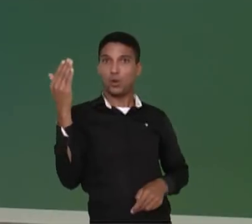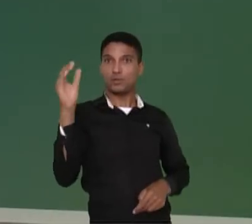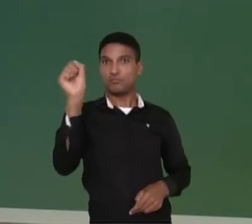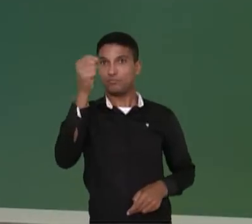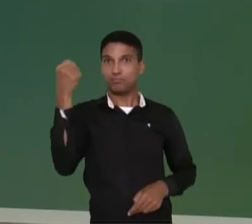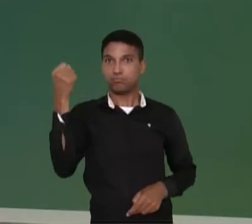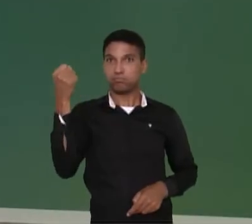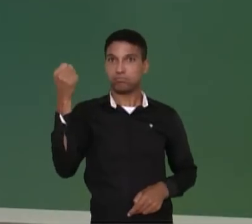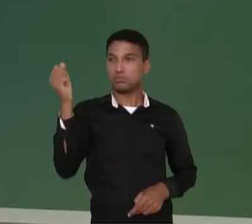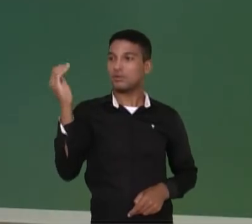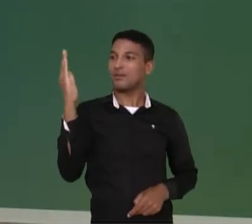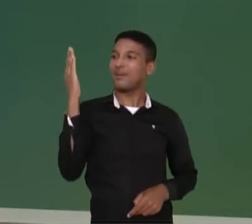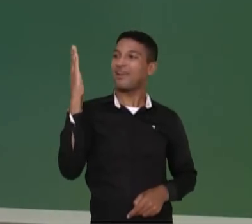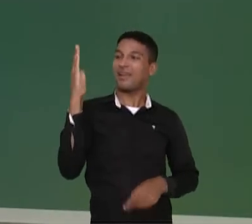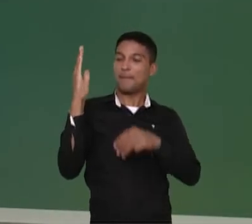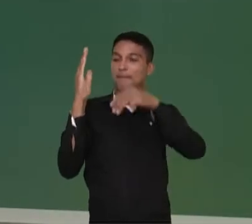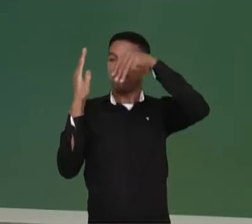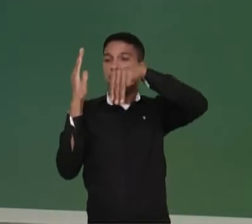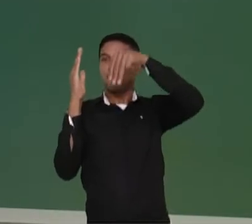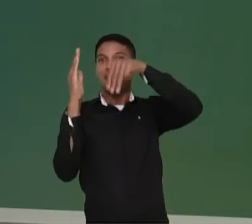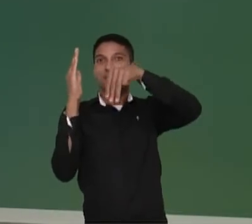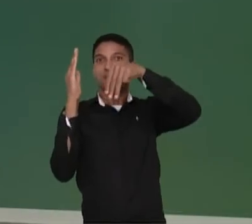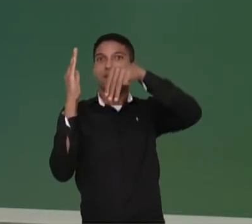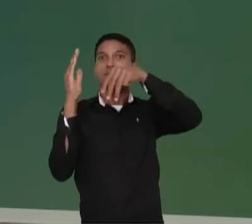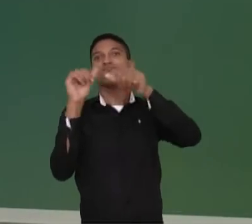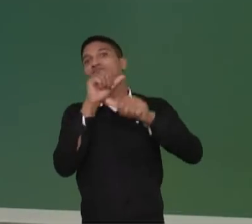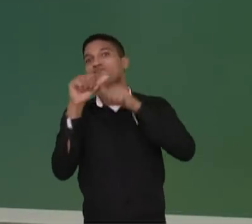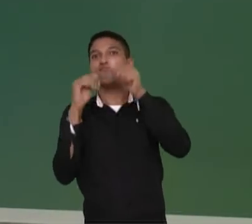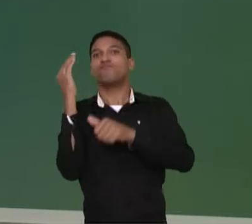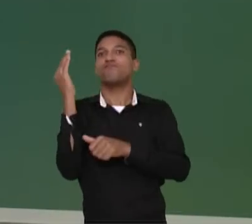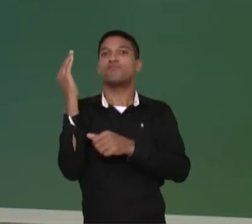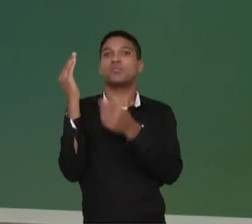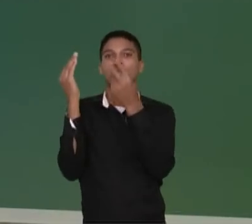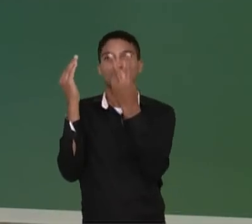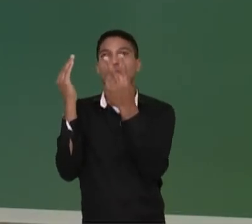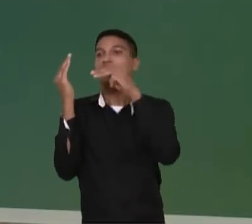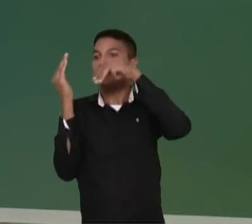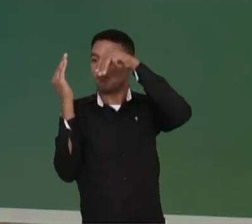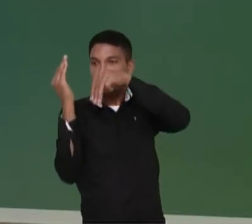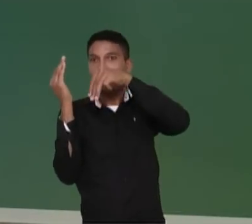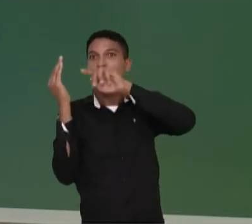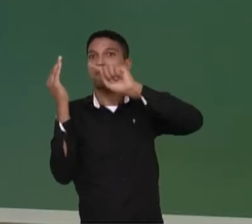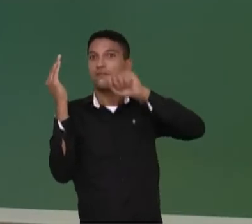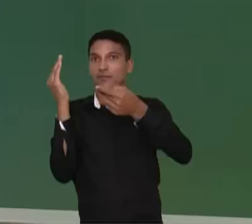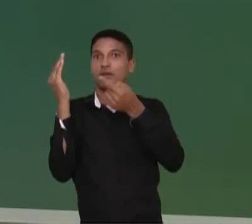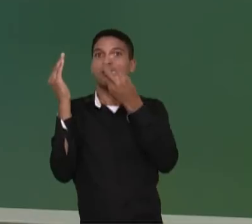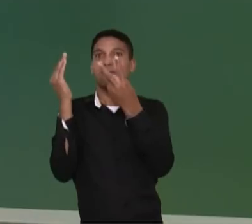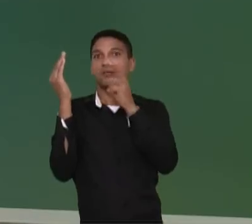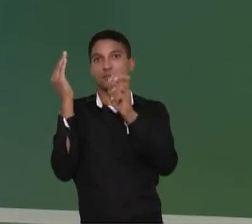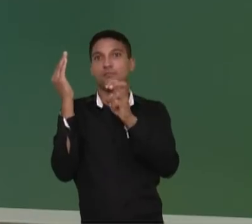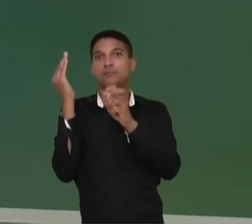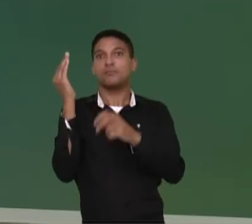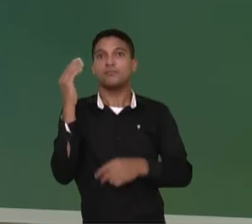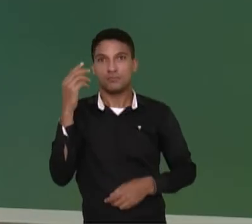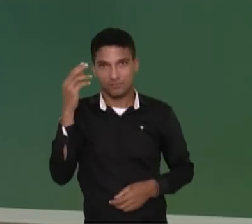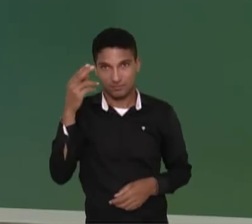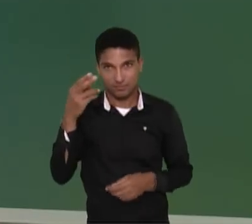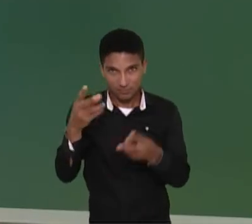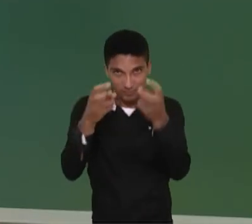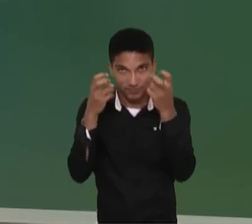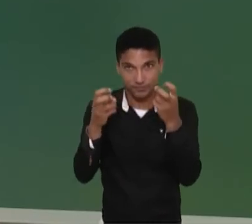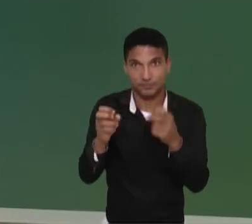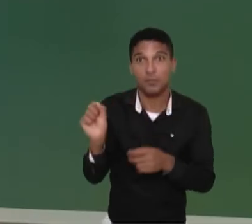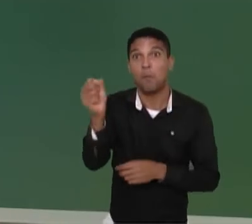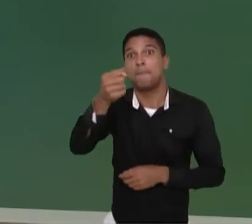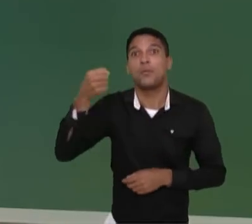da porta no tamanho real, 2 metros e 25, tá? Ou 2,25 metros ali.